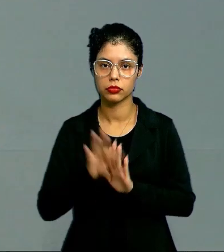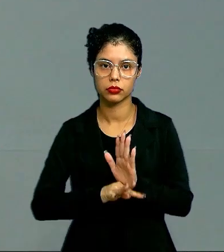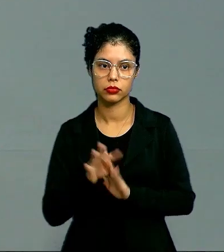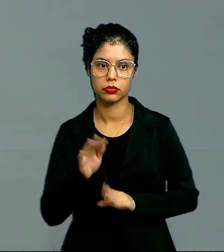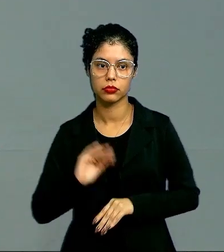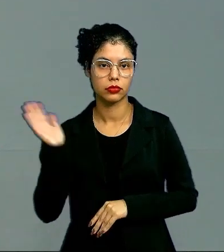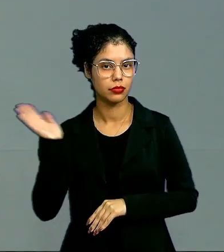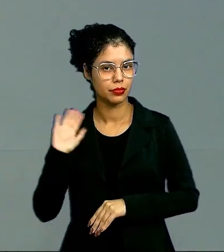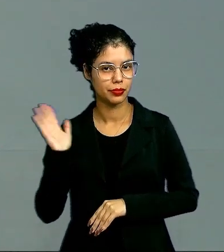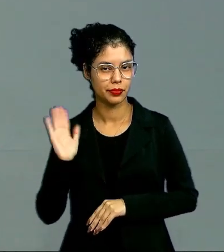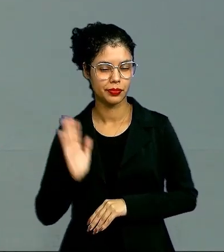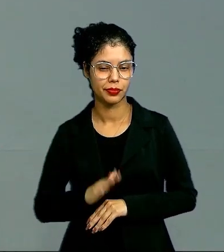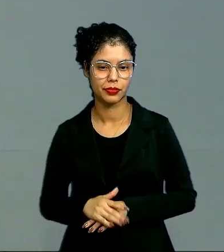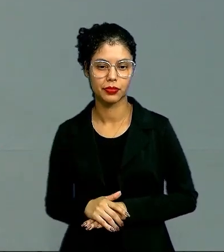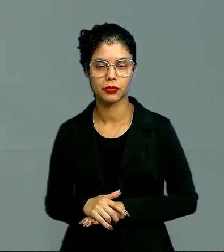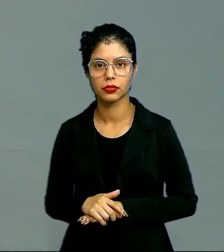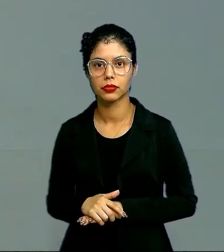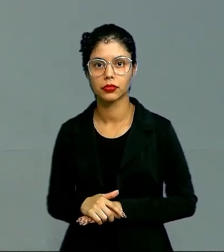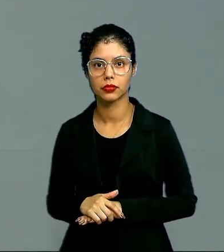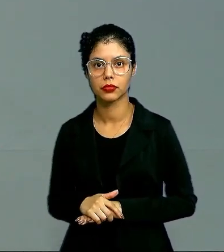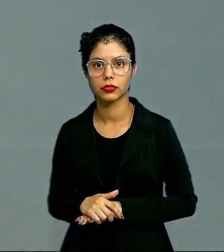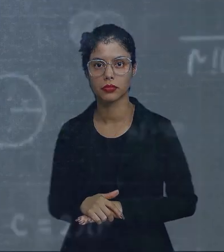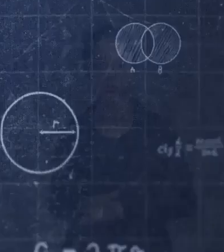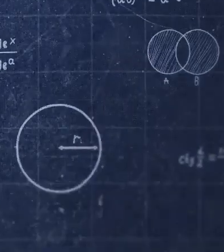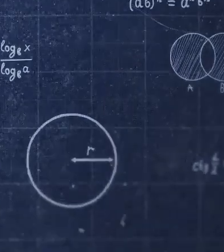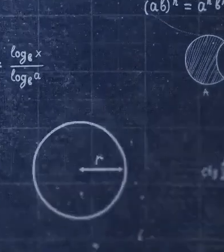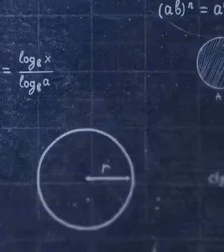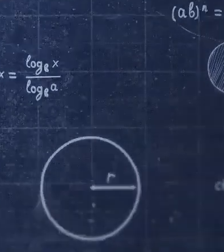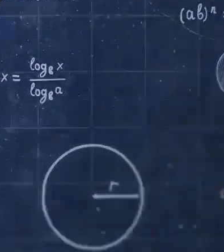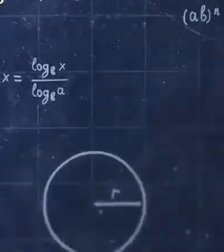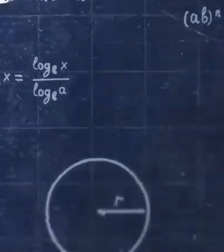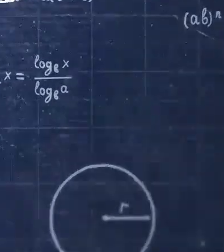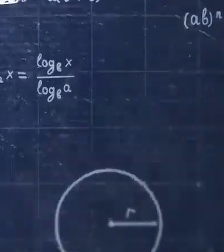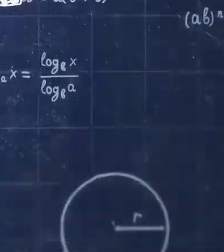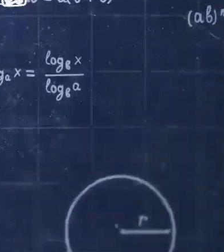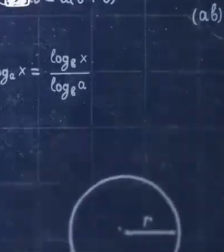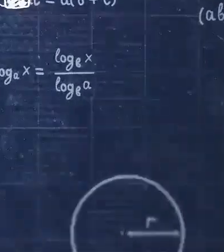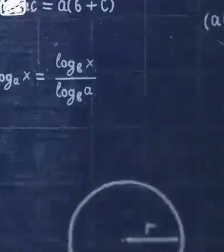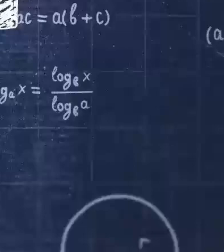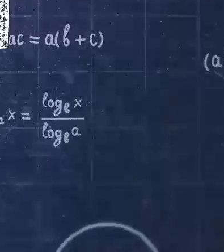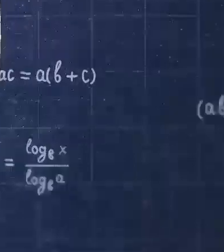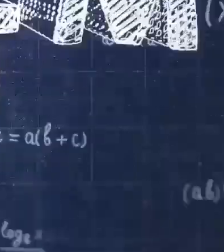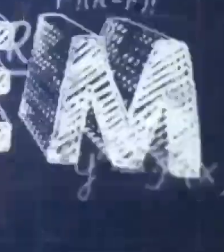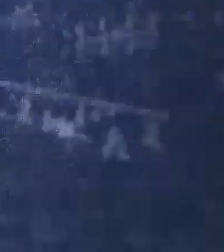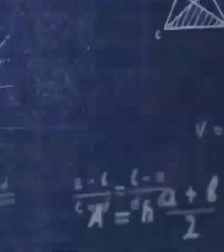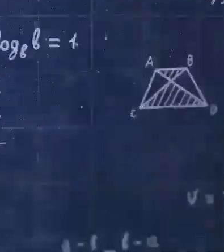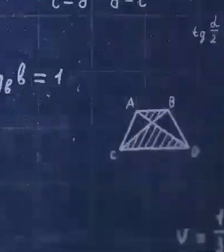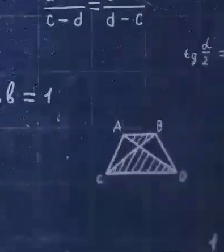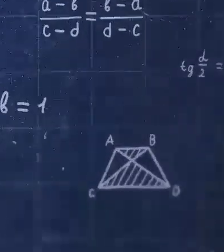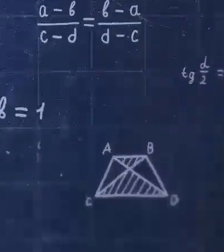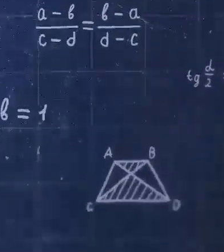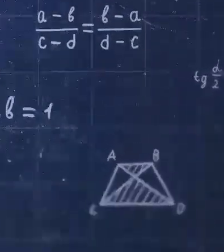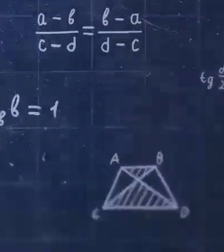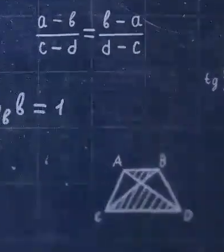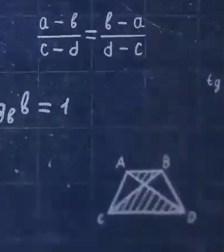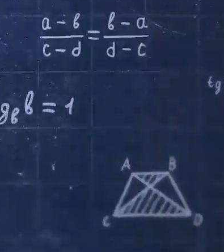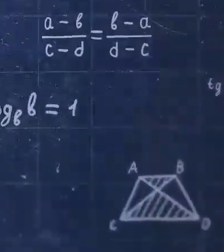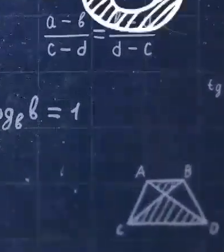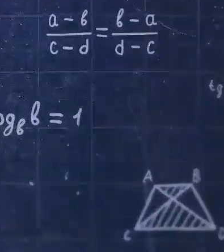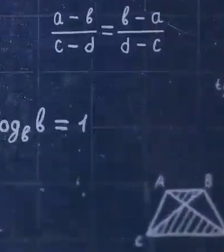texto. Até a próxima aula.